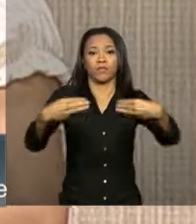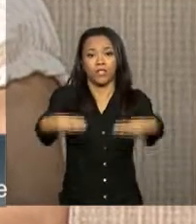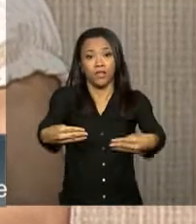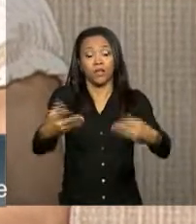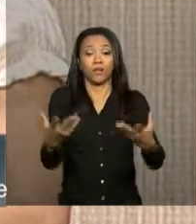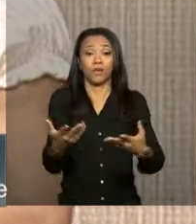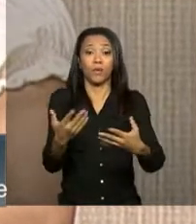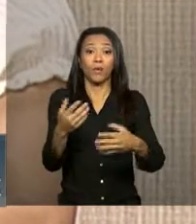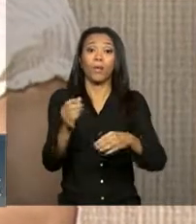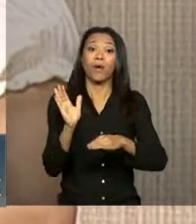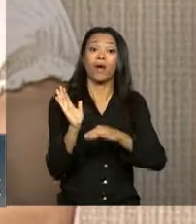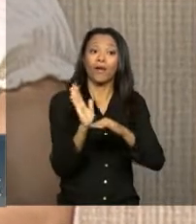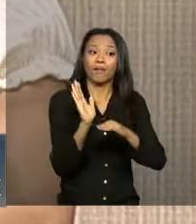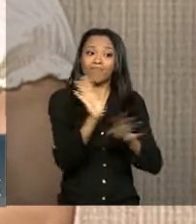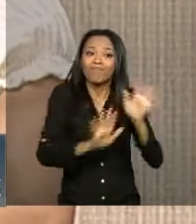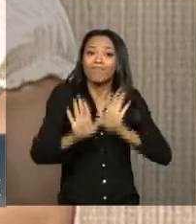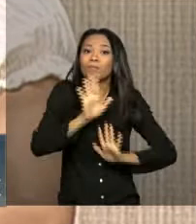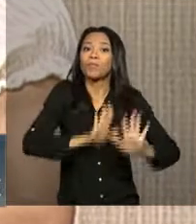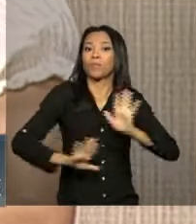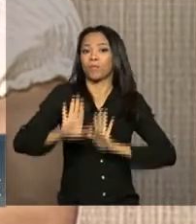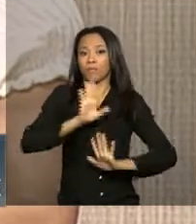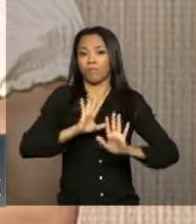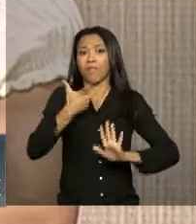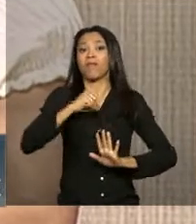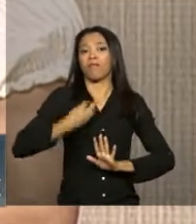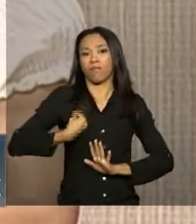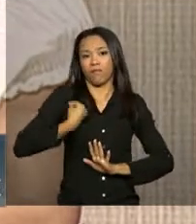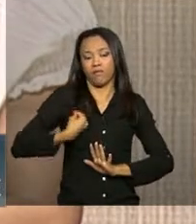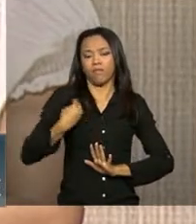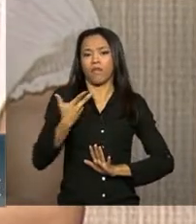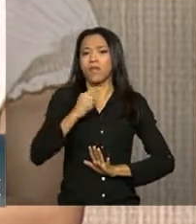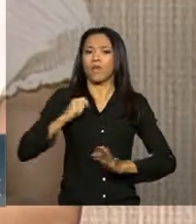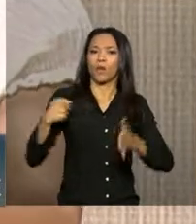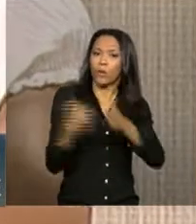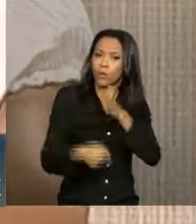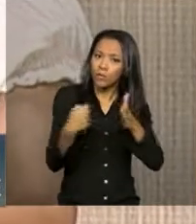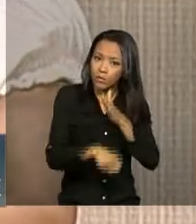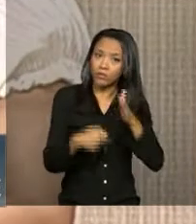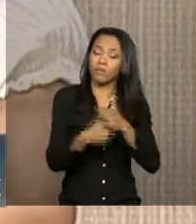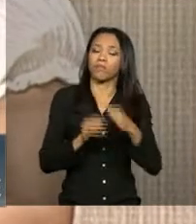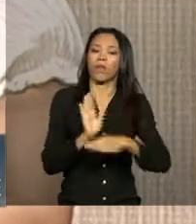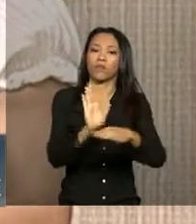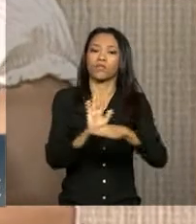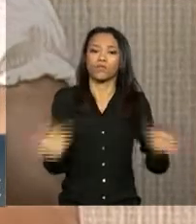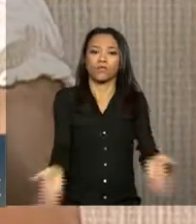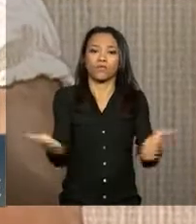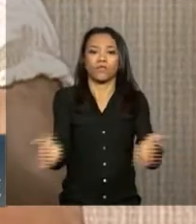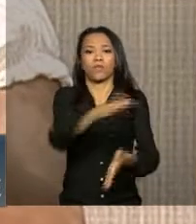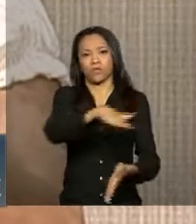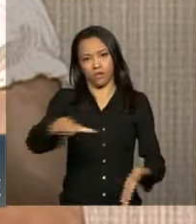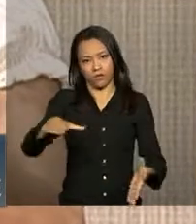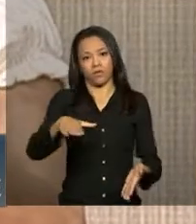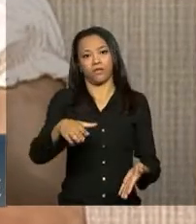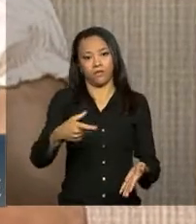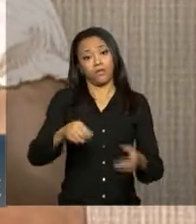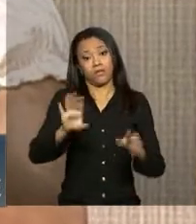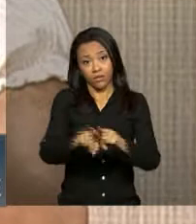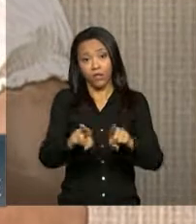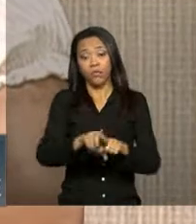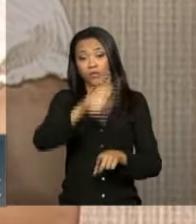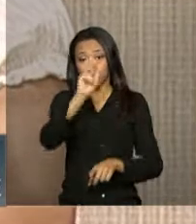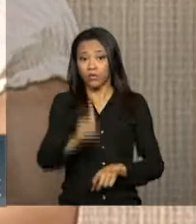especial pra quem é faz essa defesa dos direitos humanos